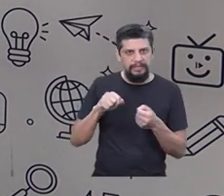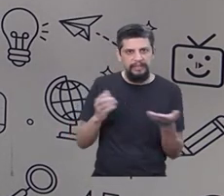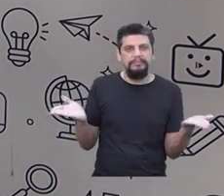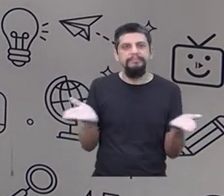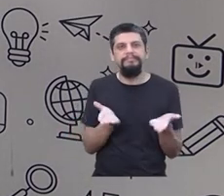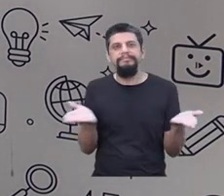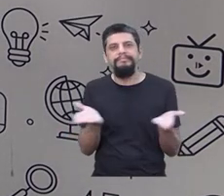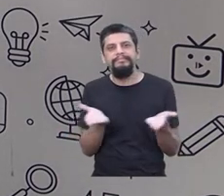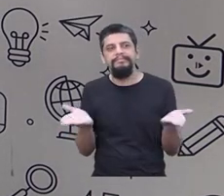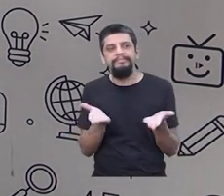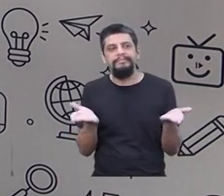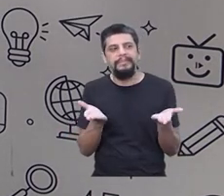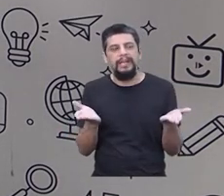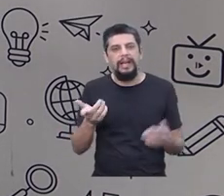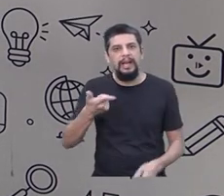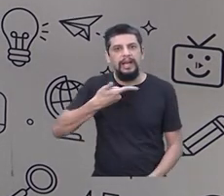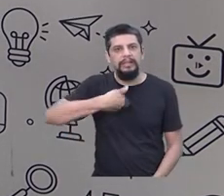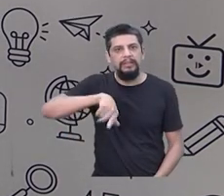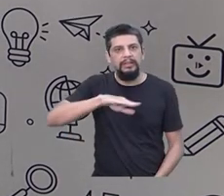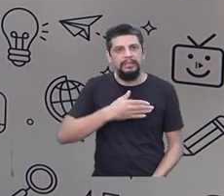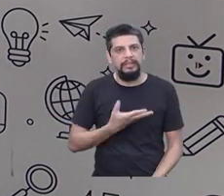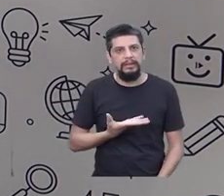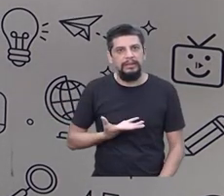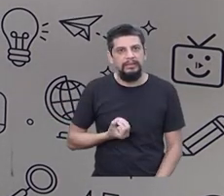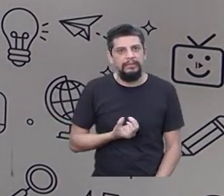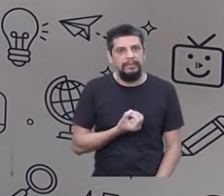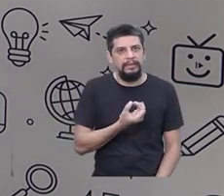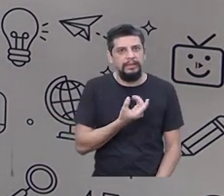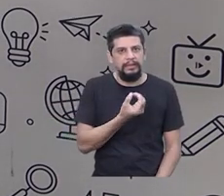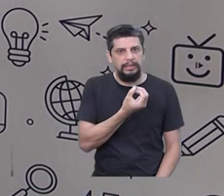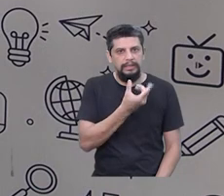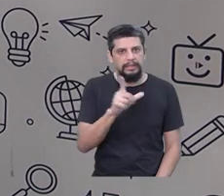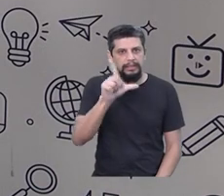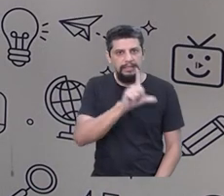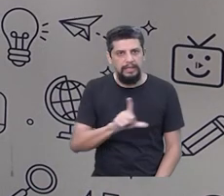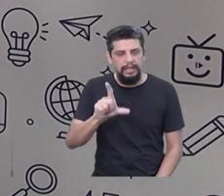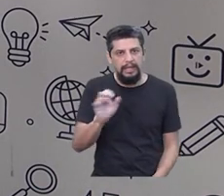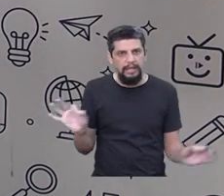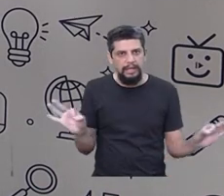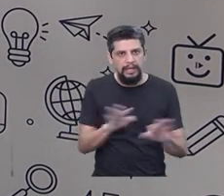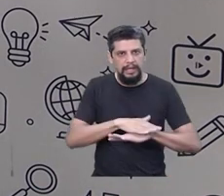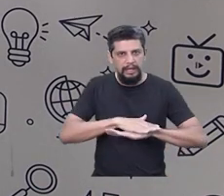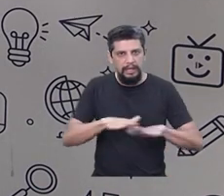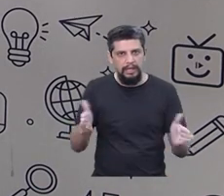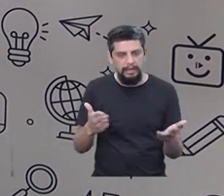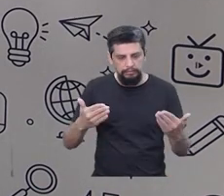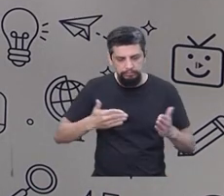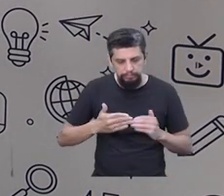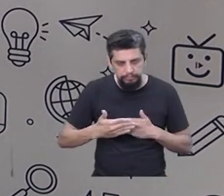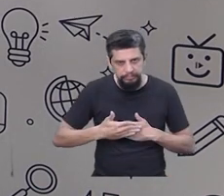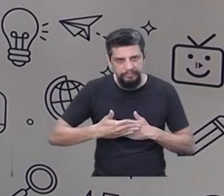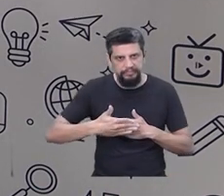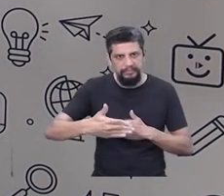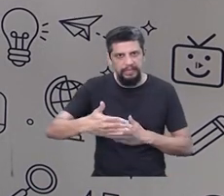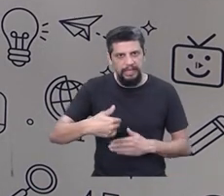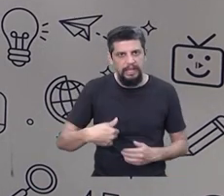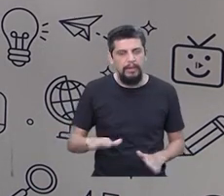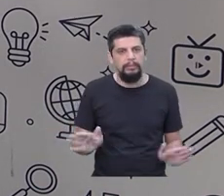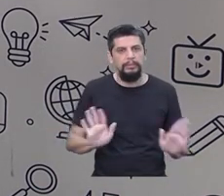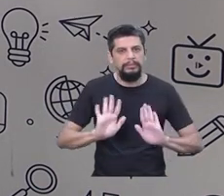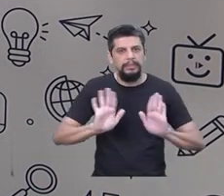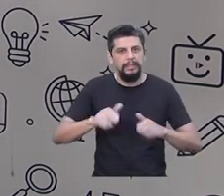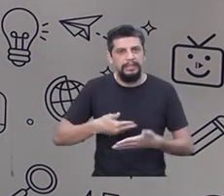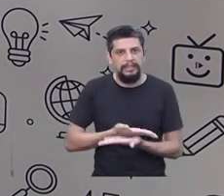fazer agora, gente? A nossa viagem literária acabou. A partir de agora, eu